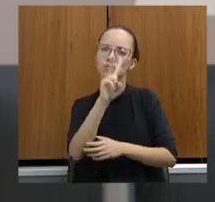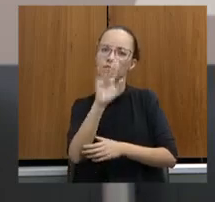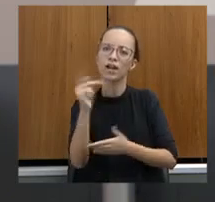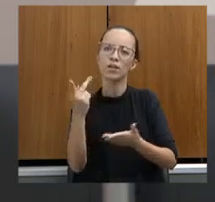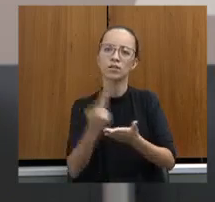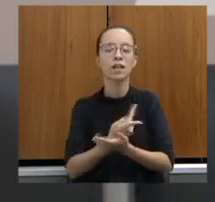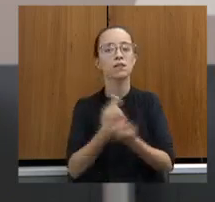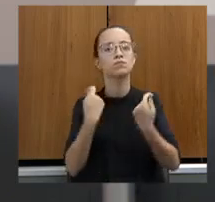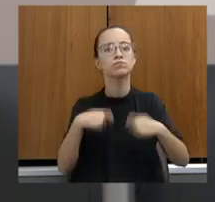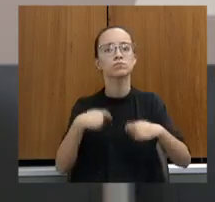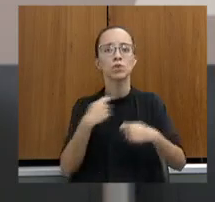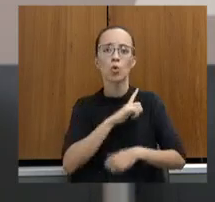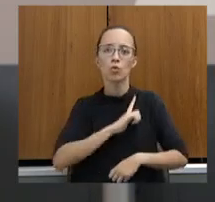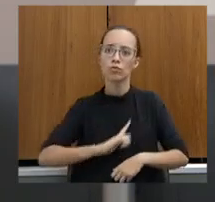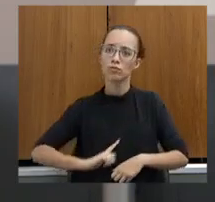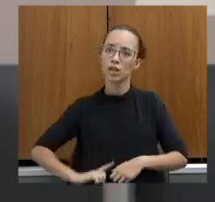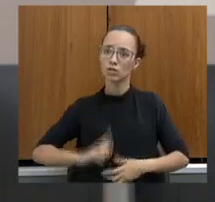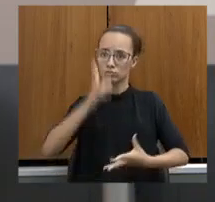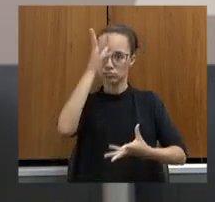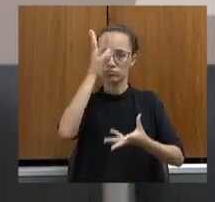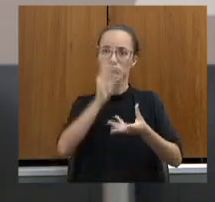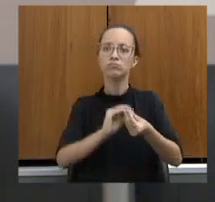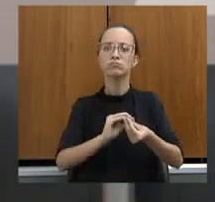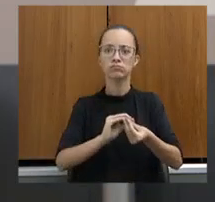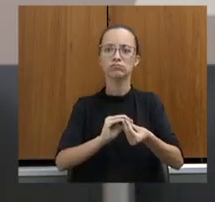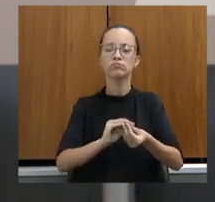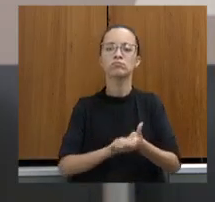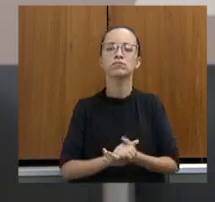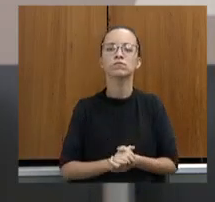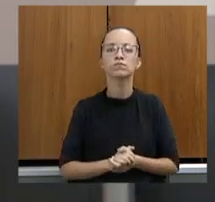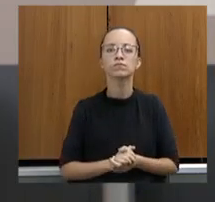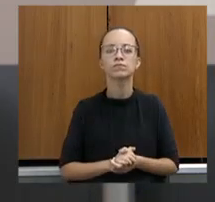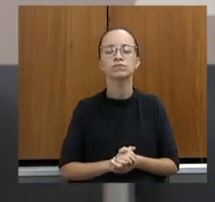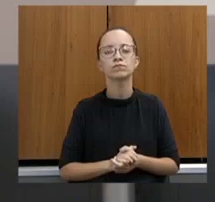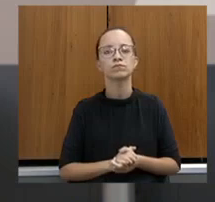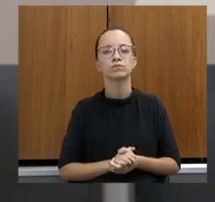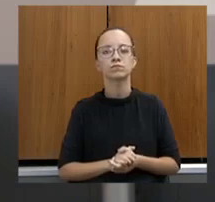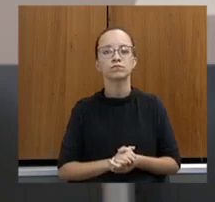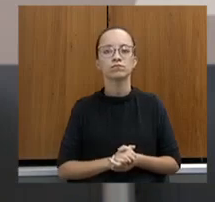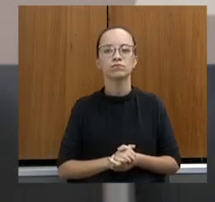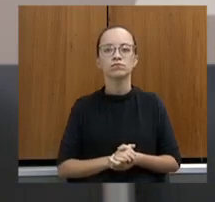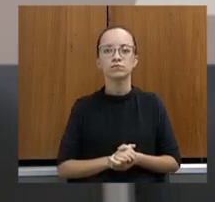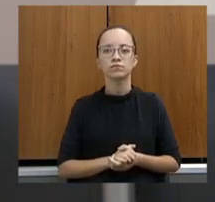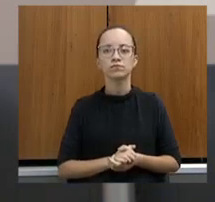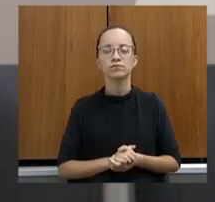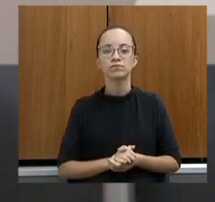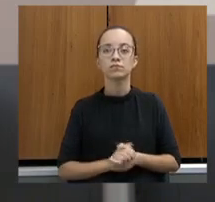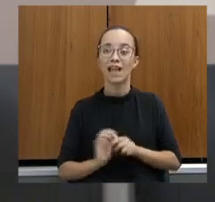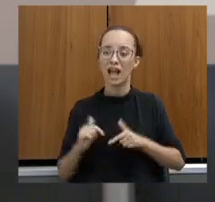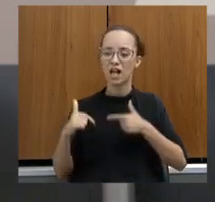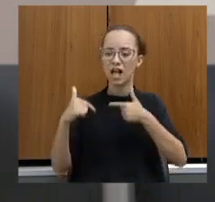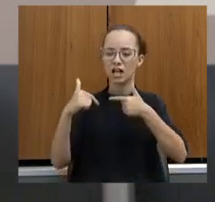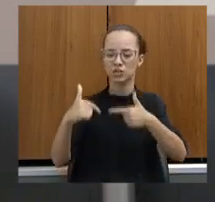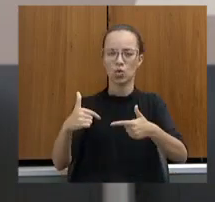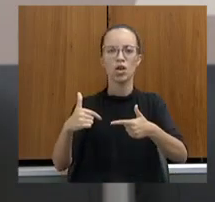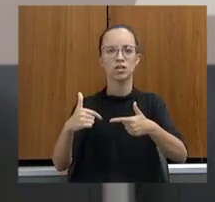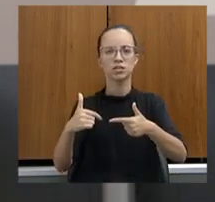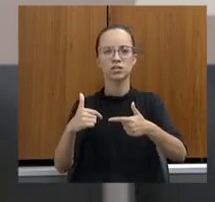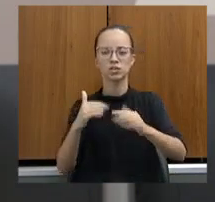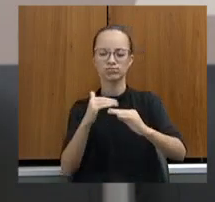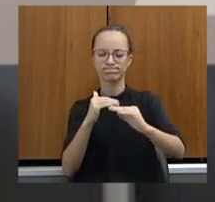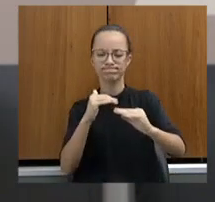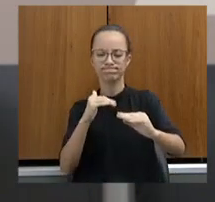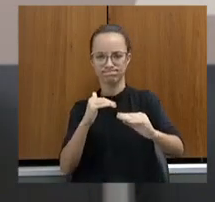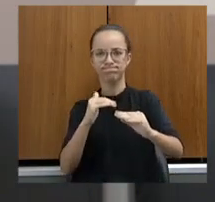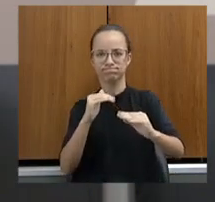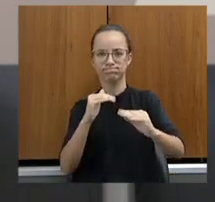é necessário o governo pensa desta forma Então as ações são tão sustentáveis e